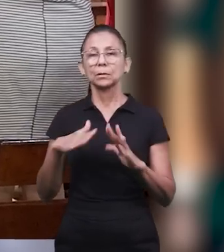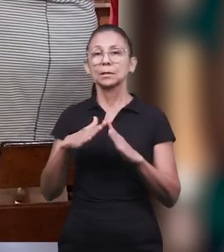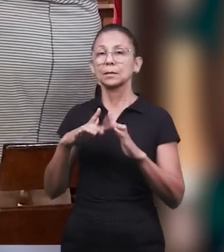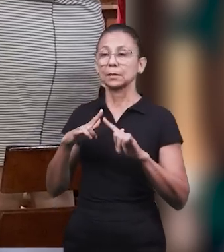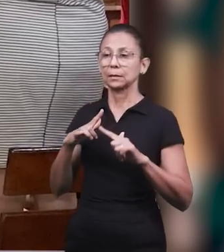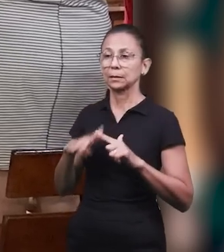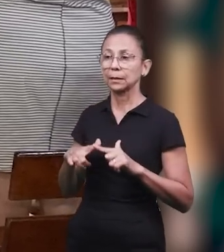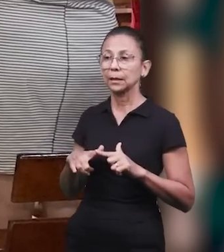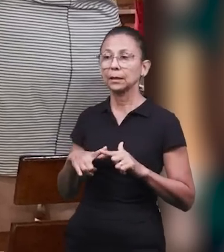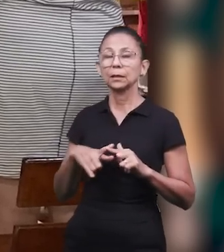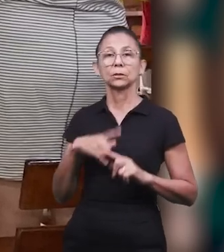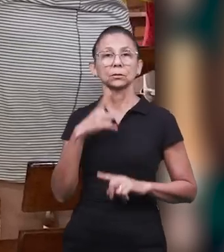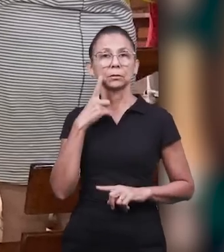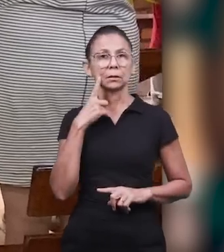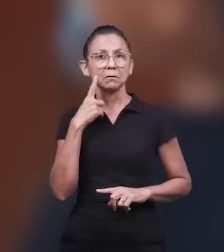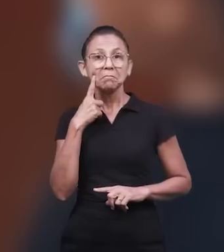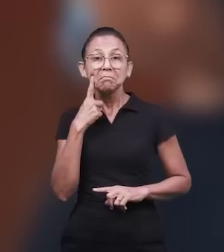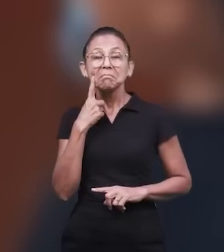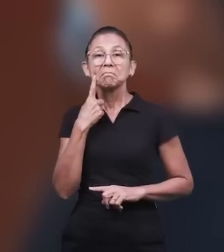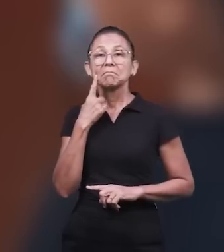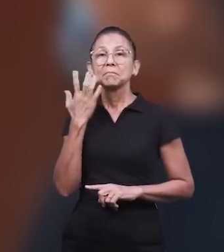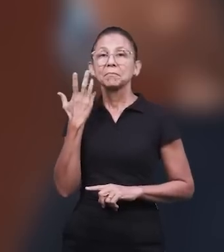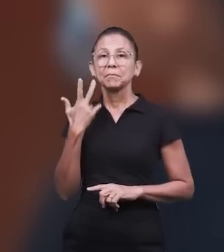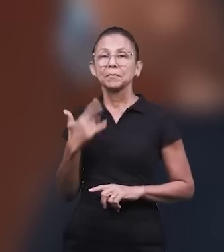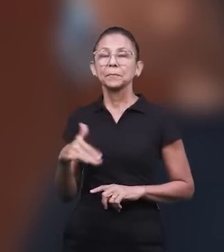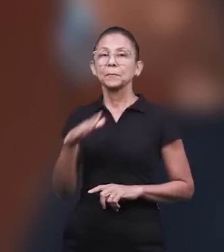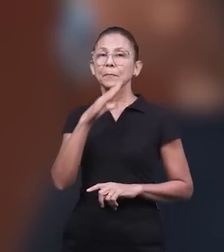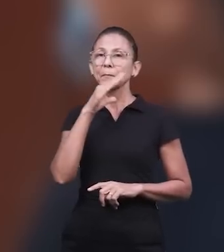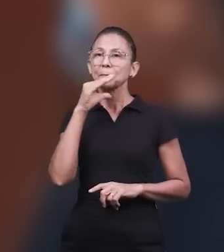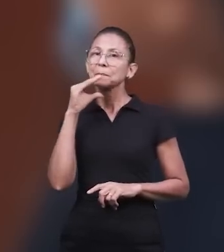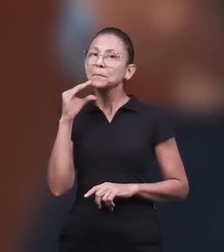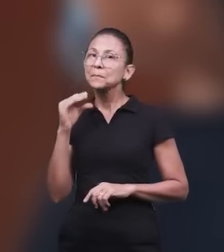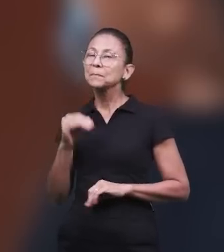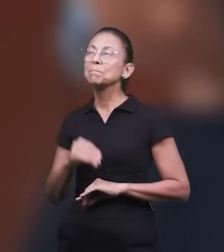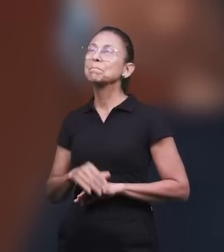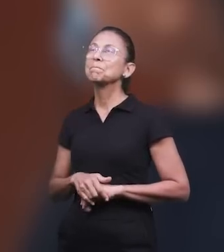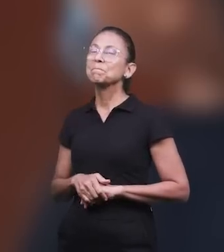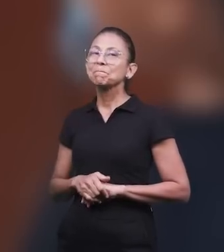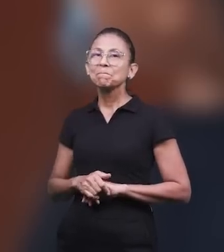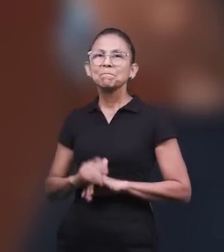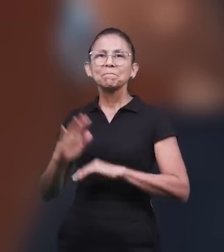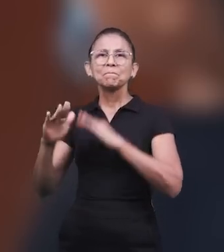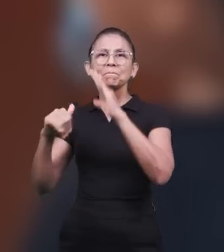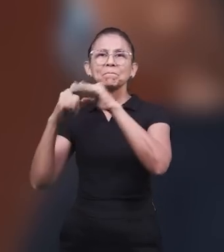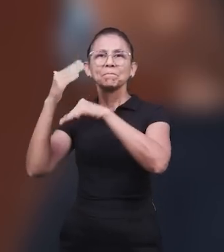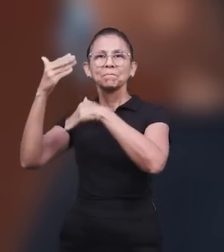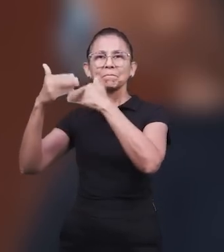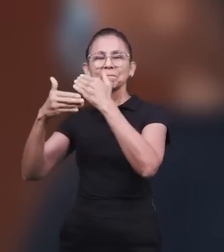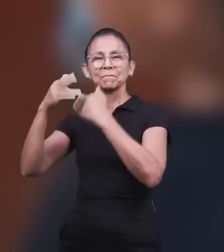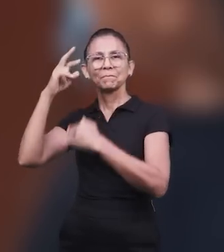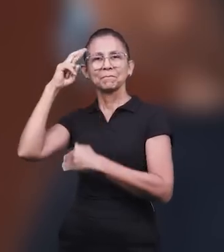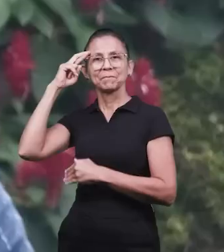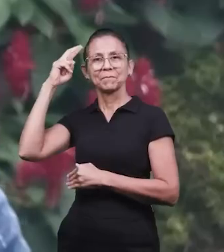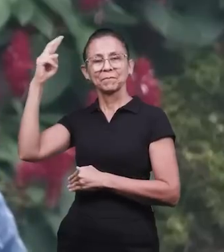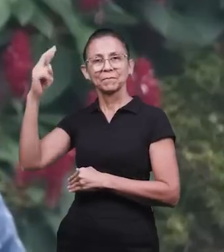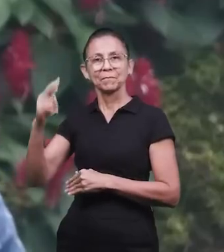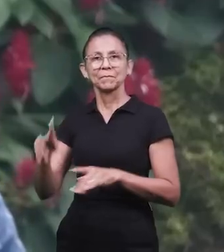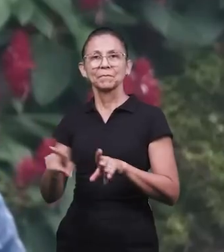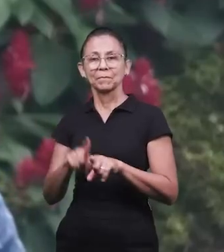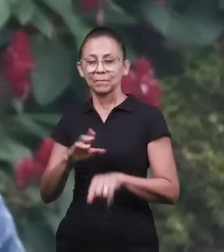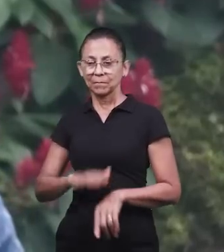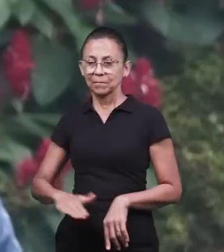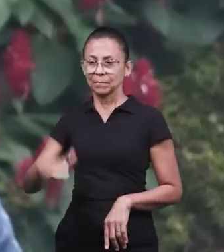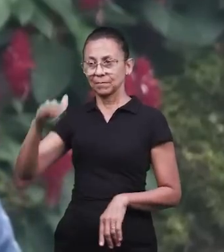a qual ali tem visto as crianças, intermediários e adolescentes ali crescendo na presença do Senhor. E